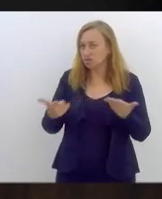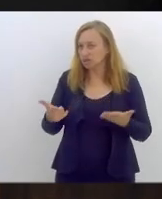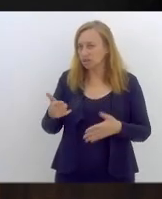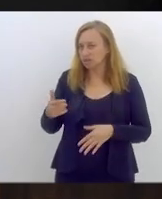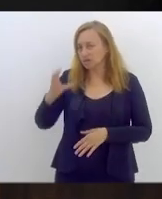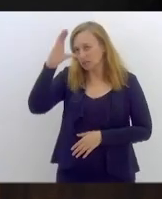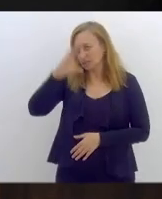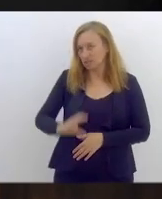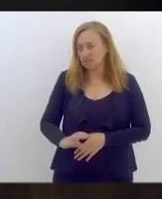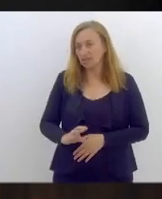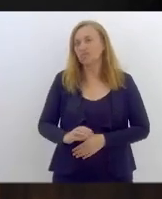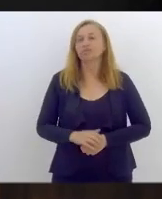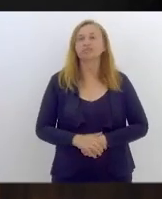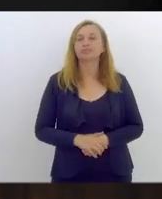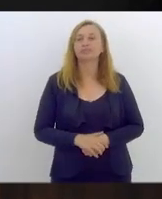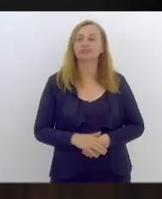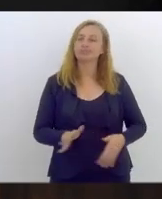fui